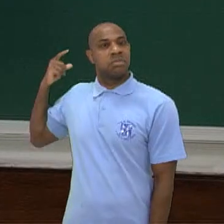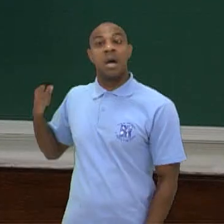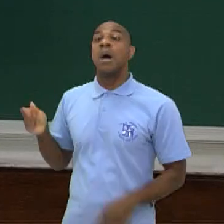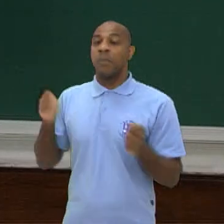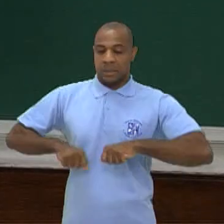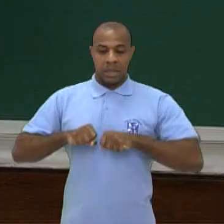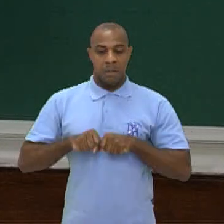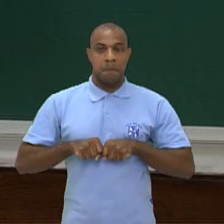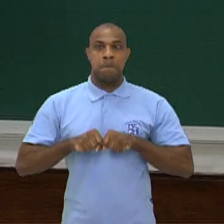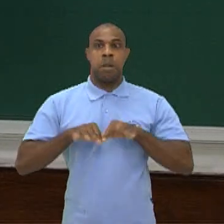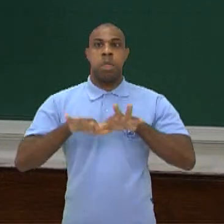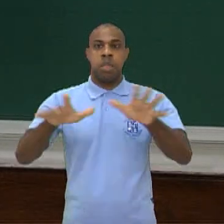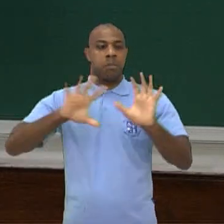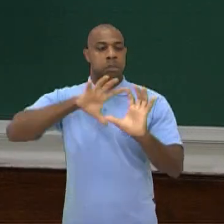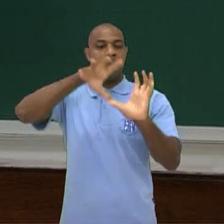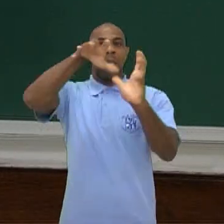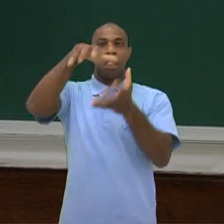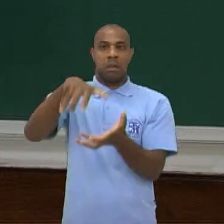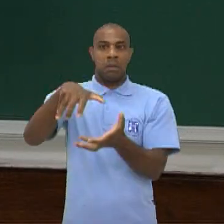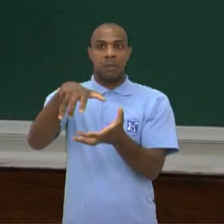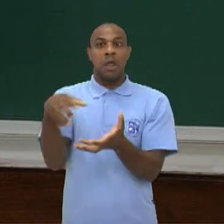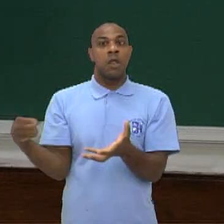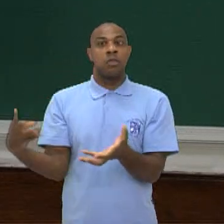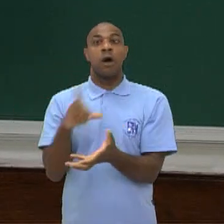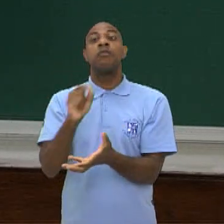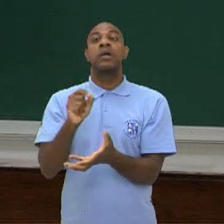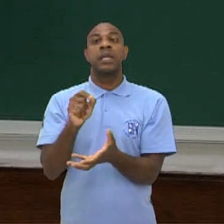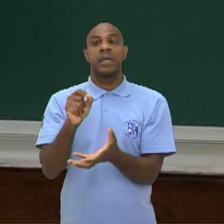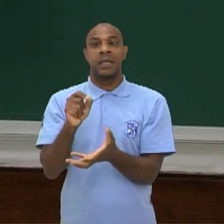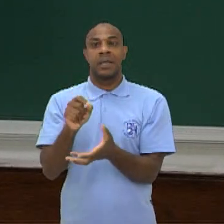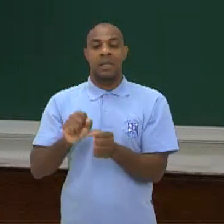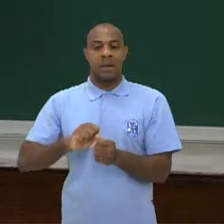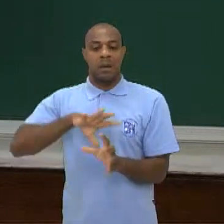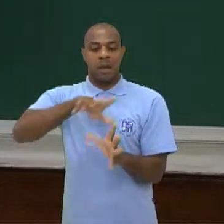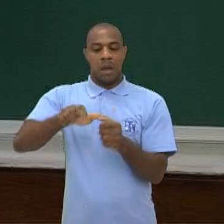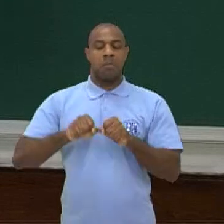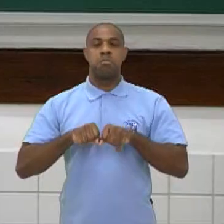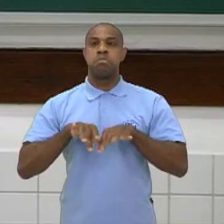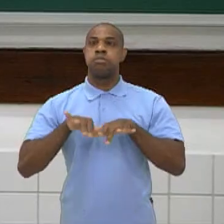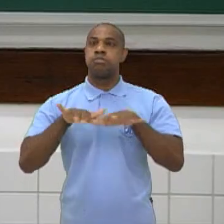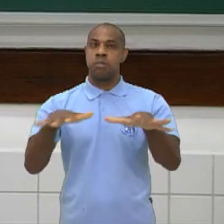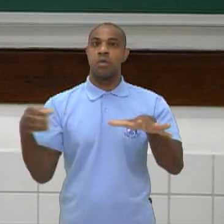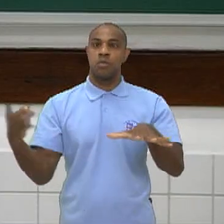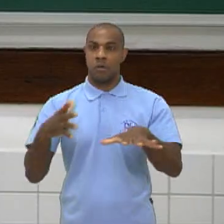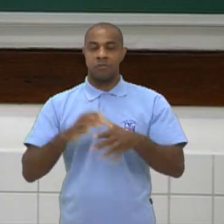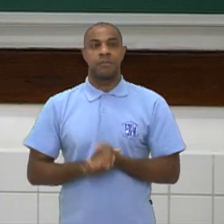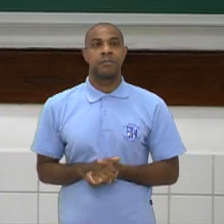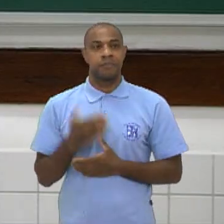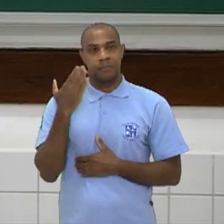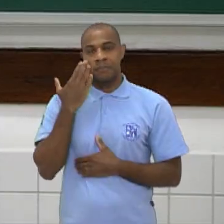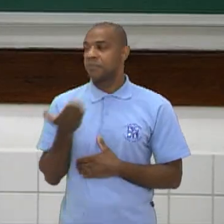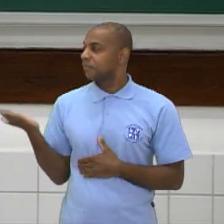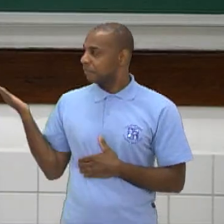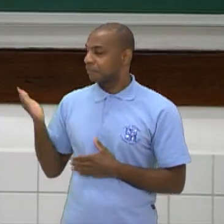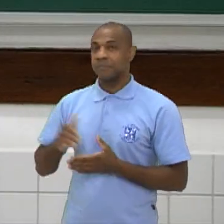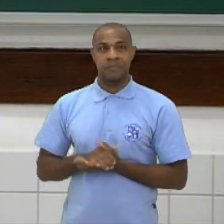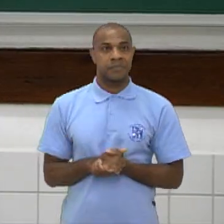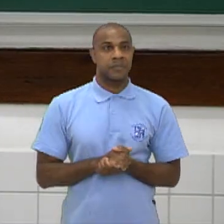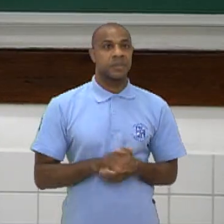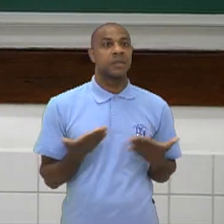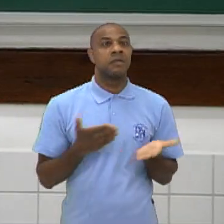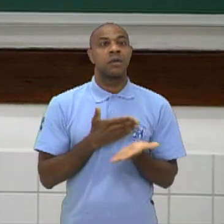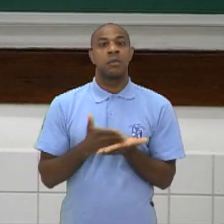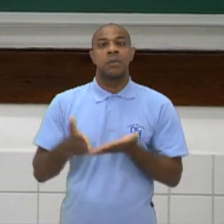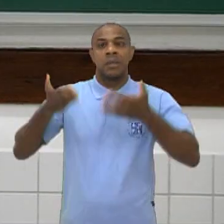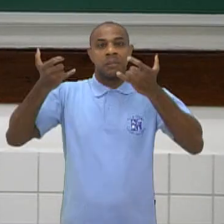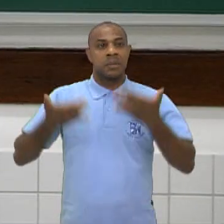atmosfera e causar novas epidemias. Tudo isso por conta do aquecimento global, que é um dos temas da aula de hoje. Vamos começar então? Então a gente vai